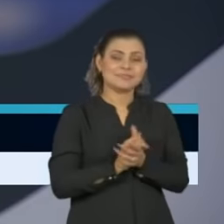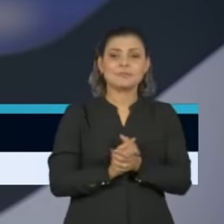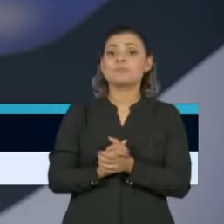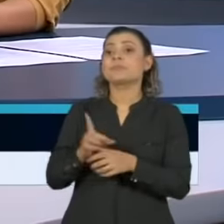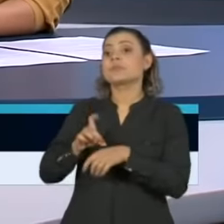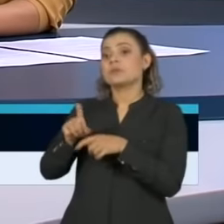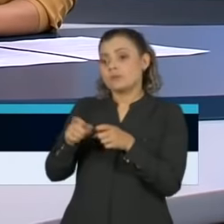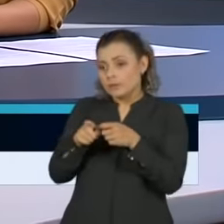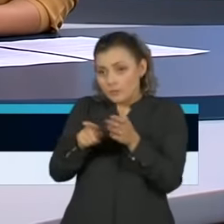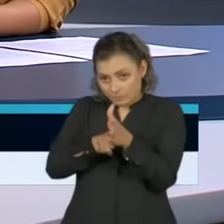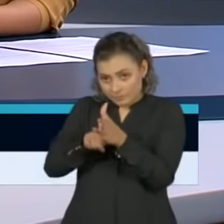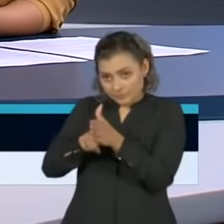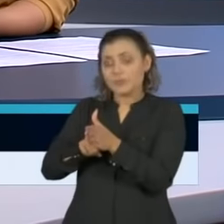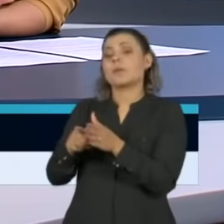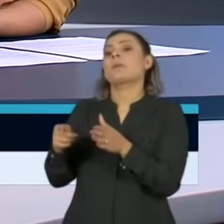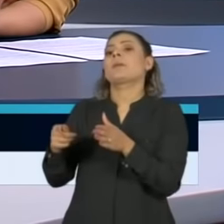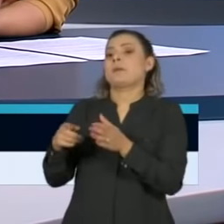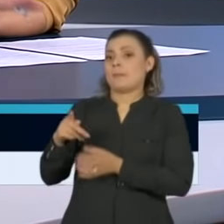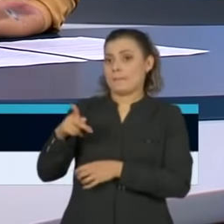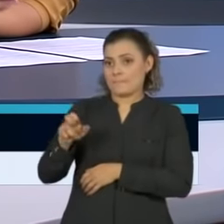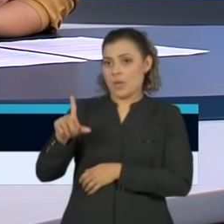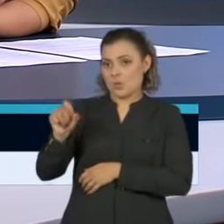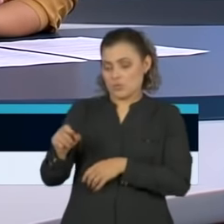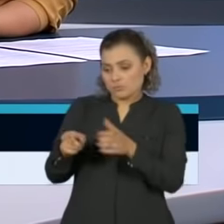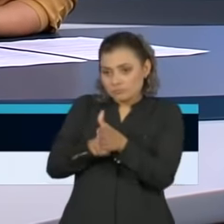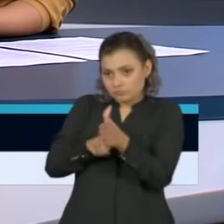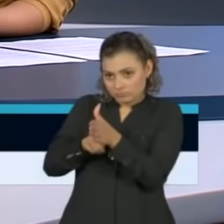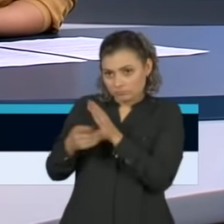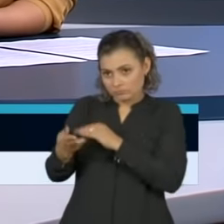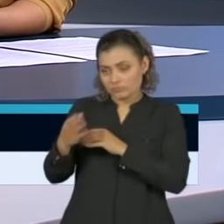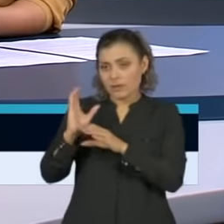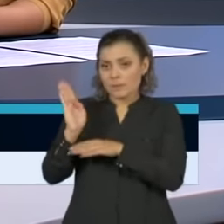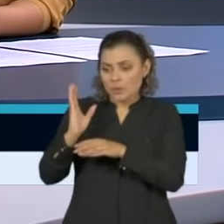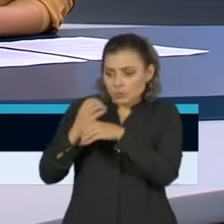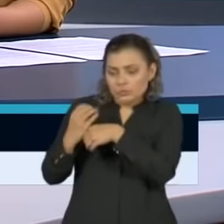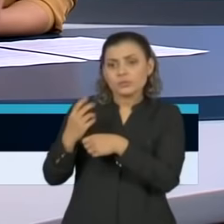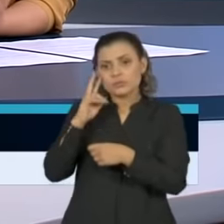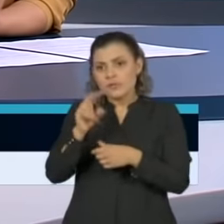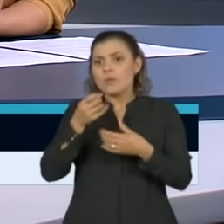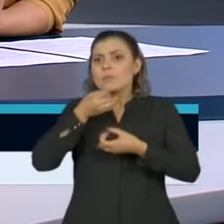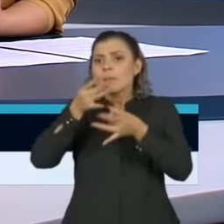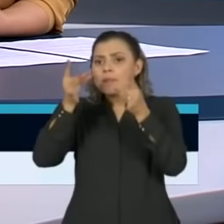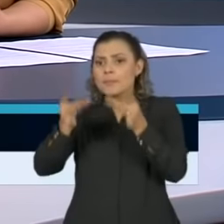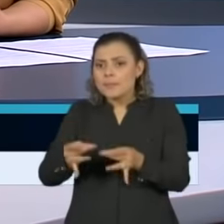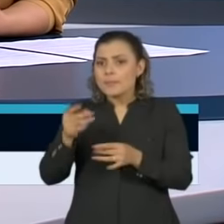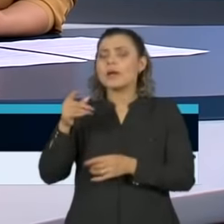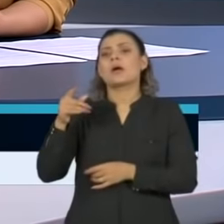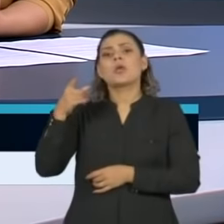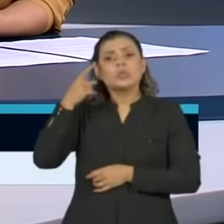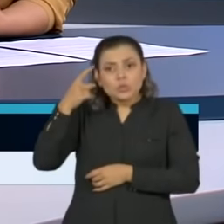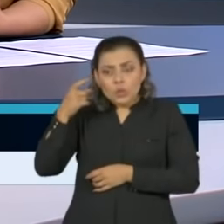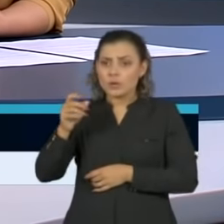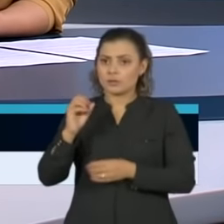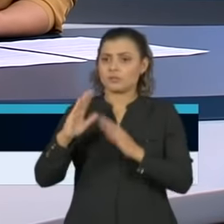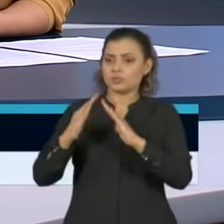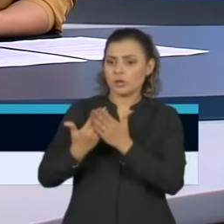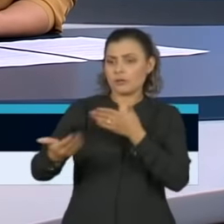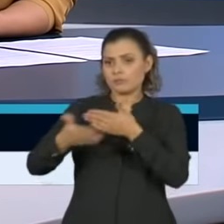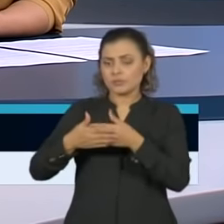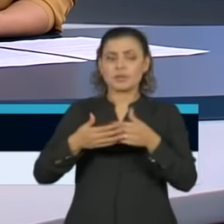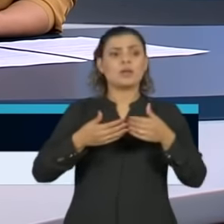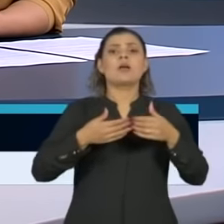Doutor Paulo, como o senhor avalia as novas medidas determinadas, acabadas de serem anunciadas pelo governador de São Paulo? Fechamento gradual das escolas públicas, suspensão das